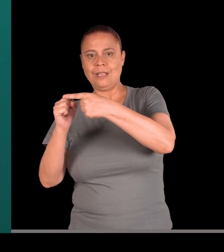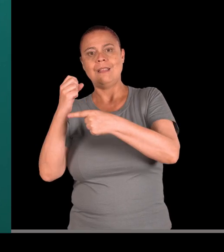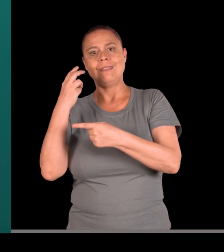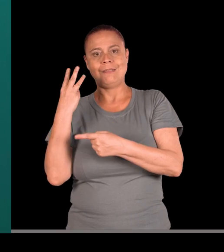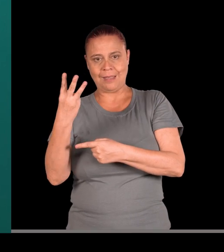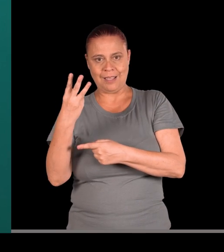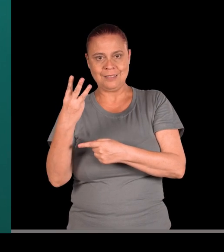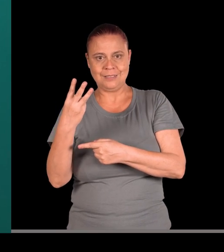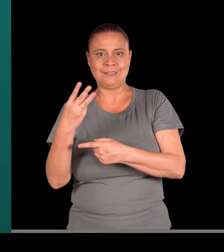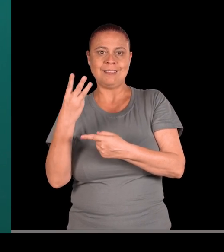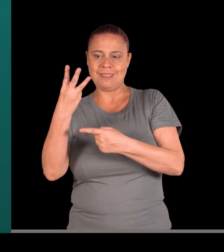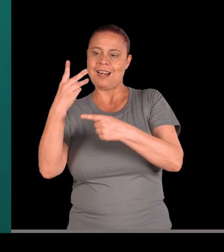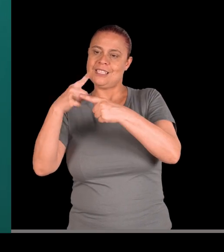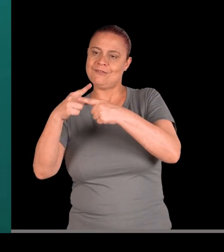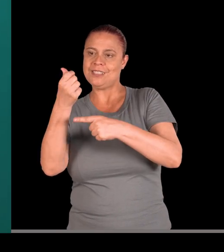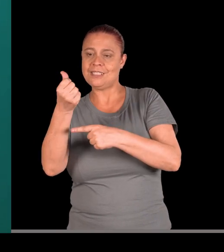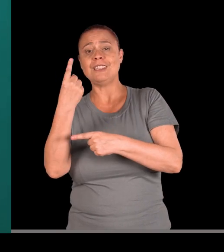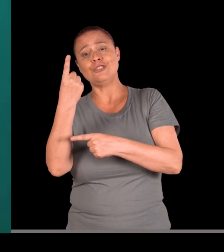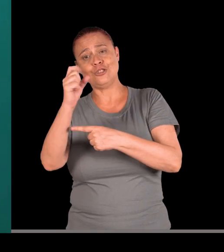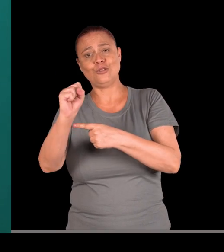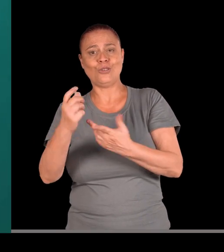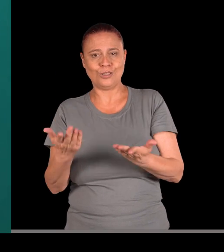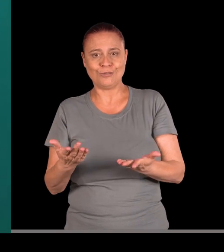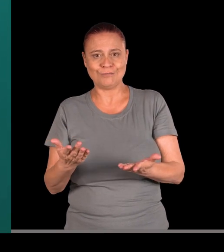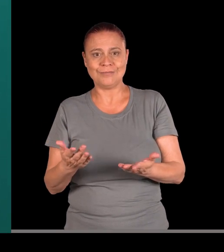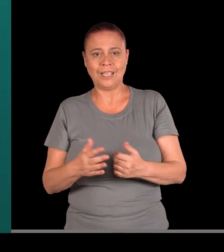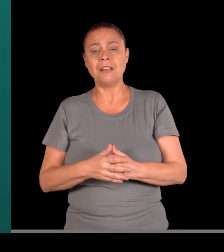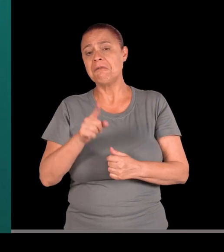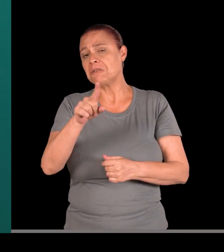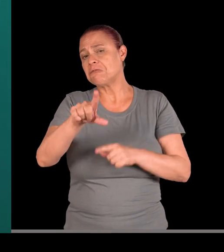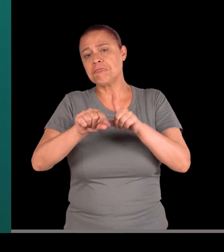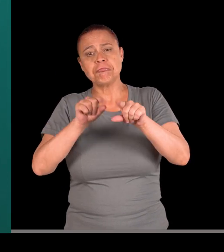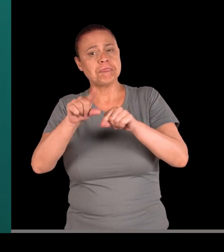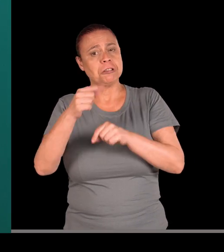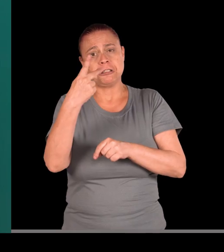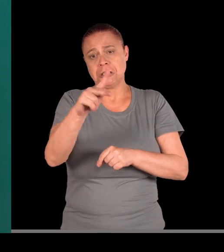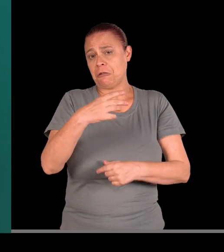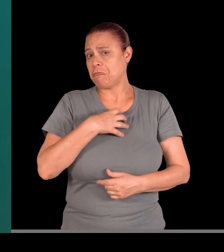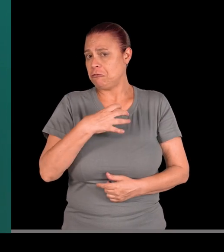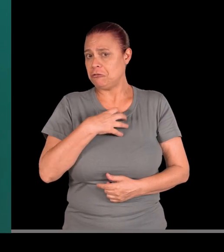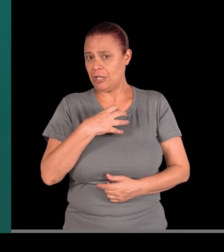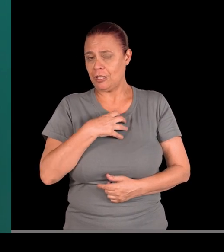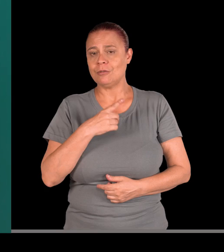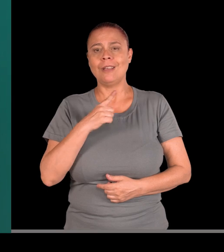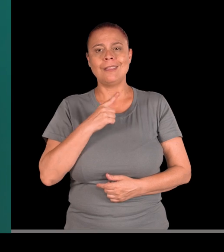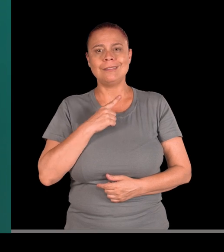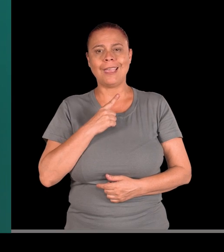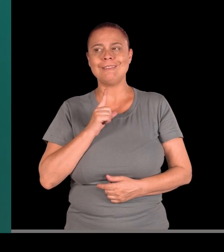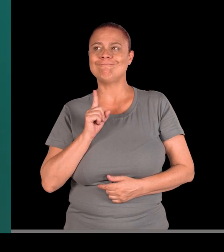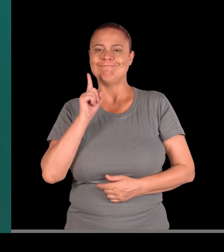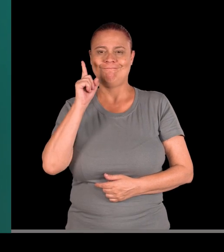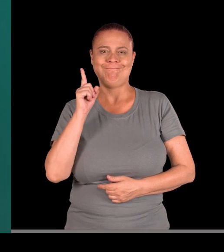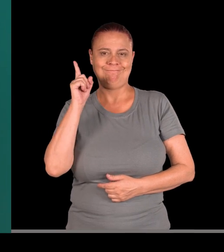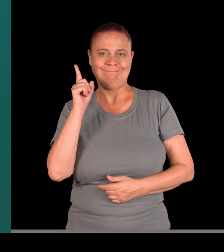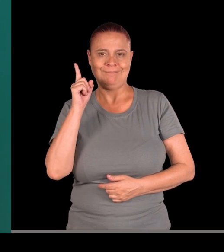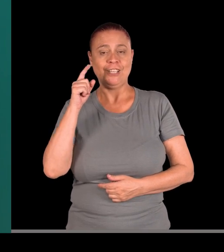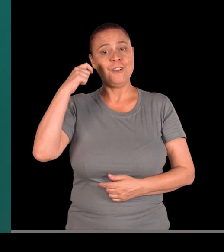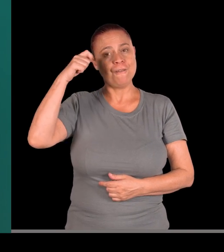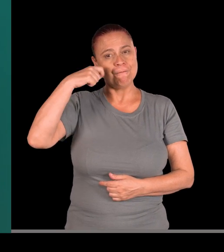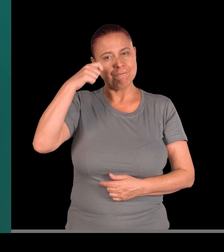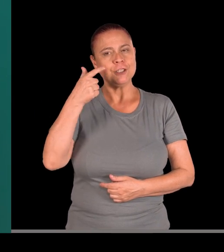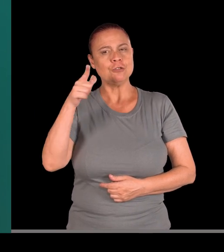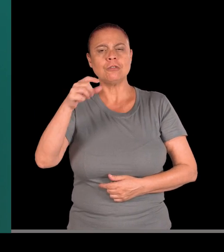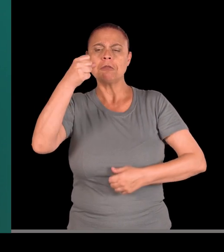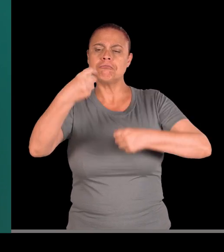vezes 6, 18. Então, você pode escolher aquela maneira em que você acha melhor. Eu vou deixar um card aqui com a indicação